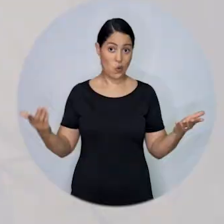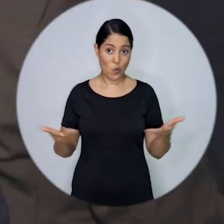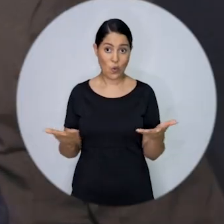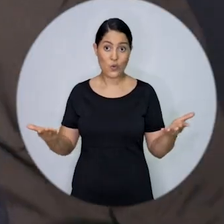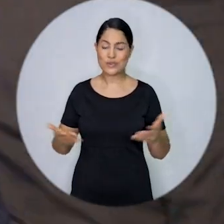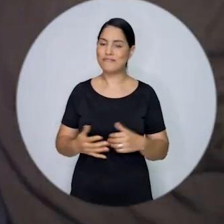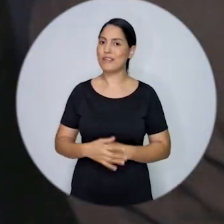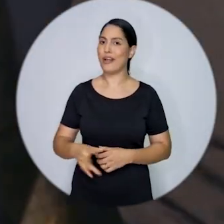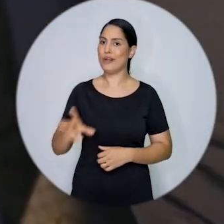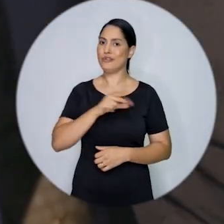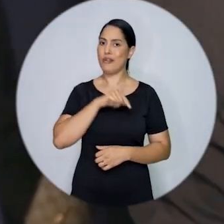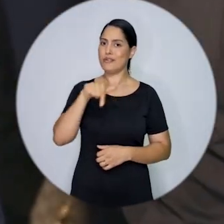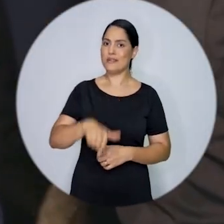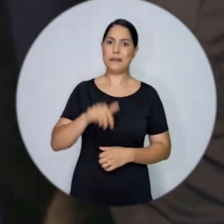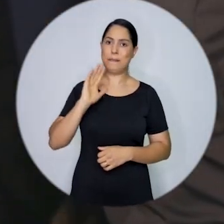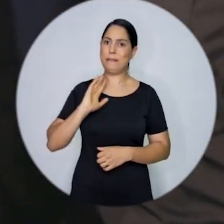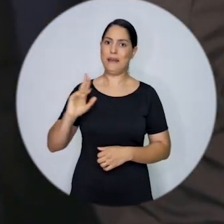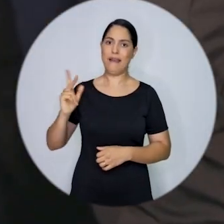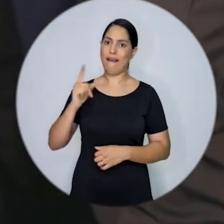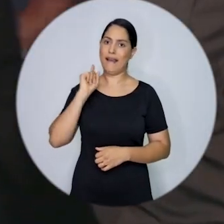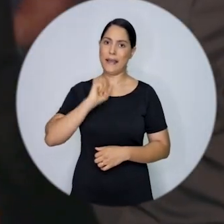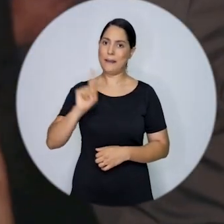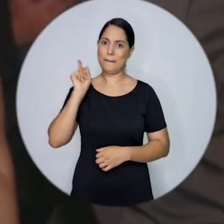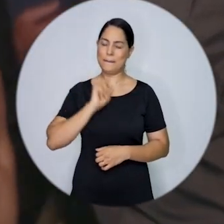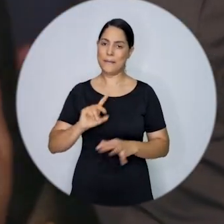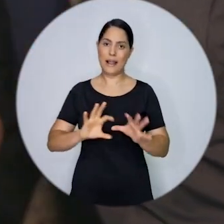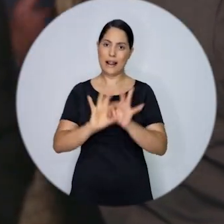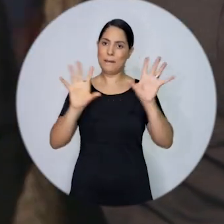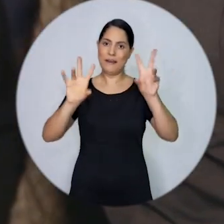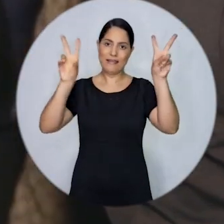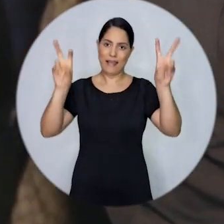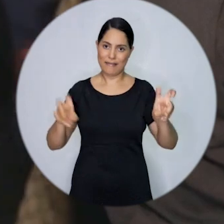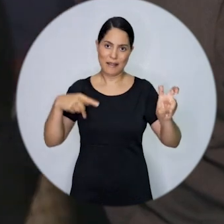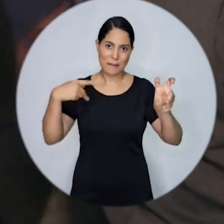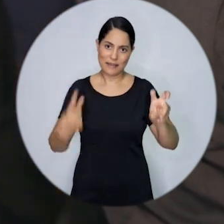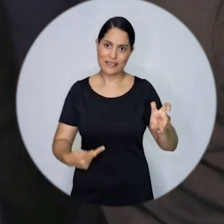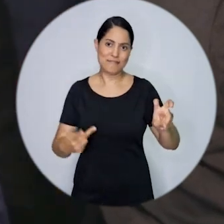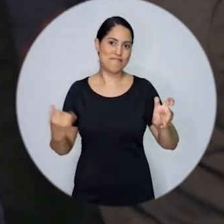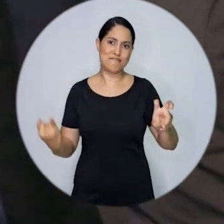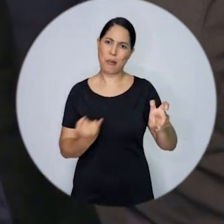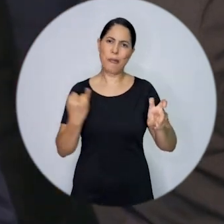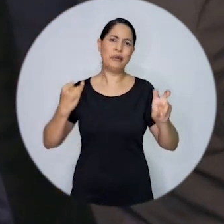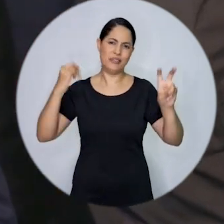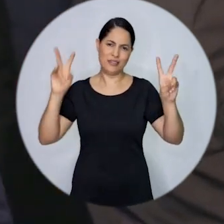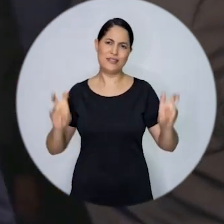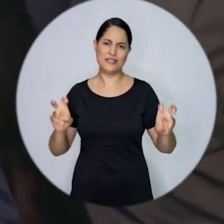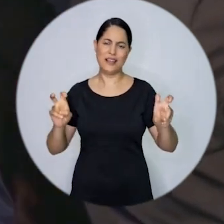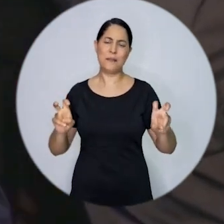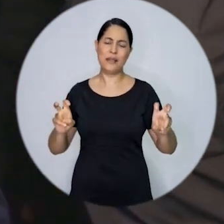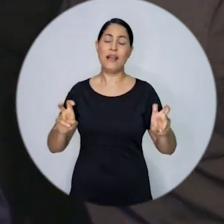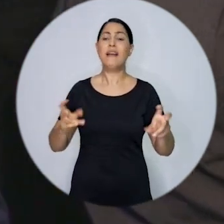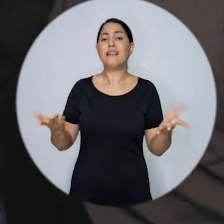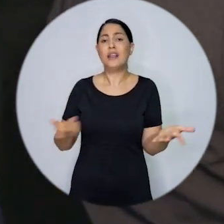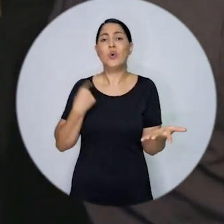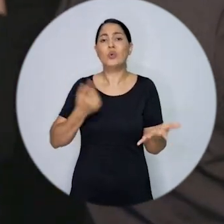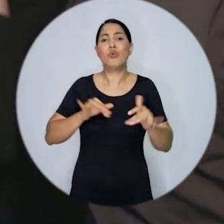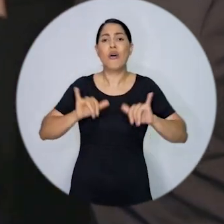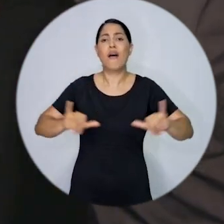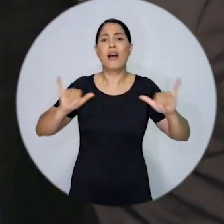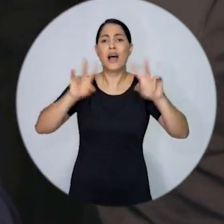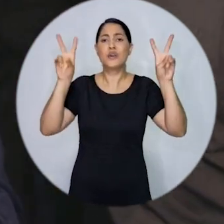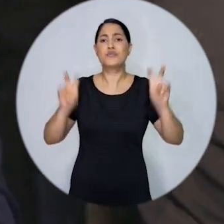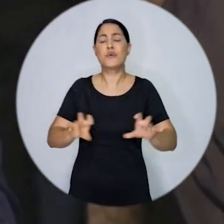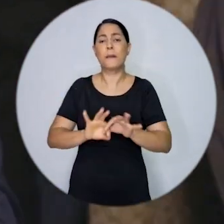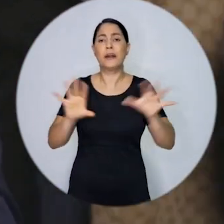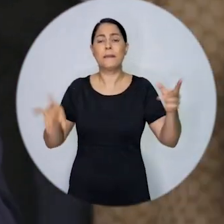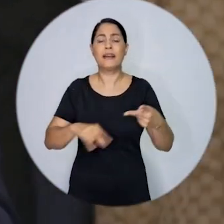hoje. Em Minas, a liberdade vem sempre antes de qualquer outro assunto, né? Então, para nós, discutir liberdade e democracia, discutir o papel